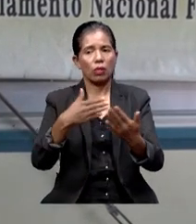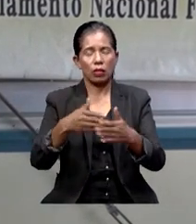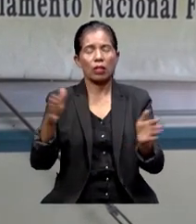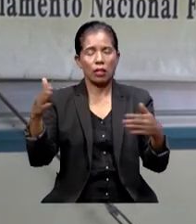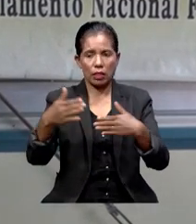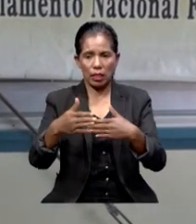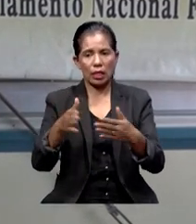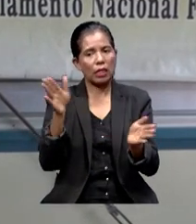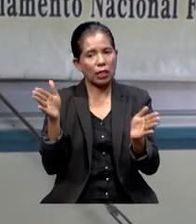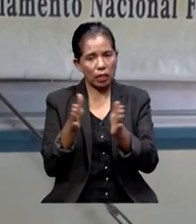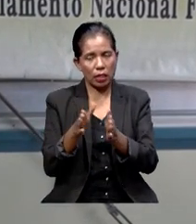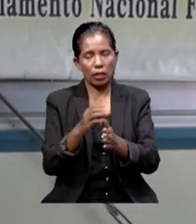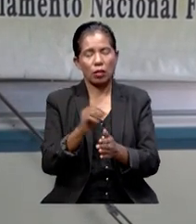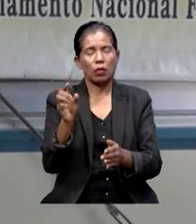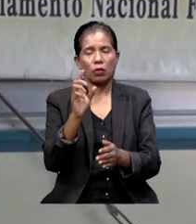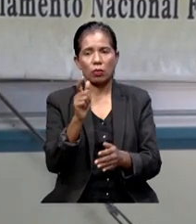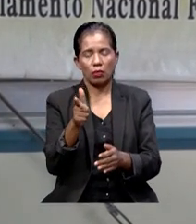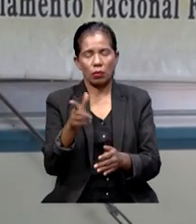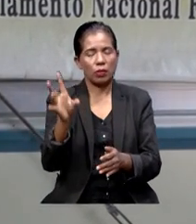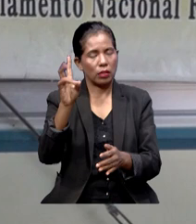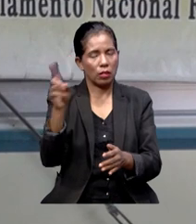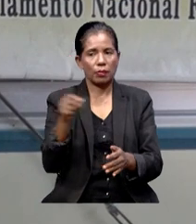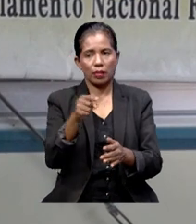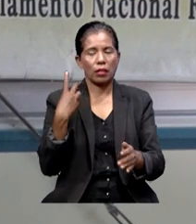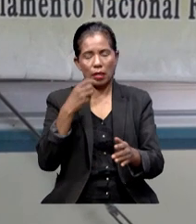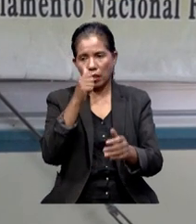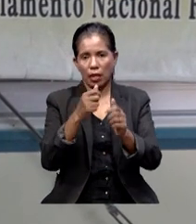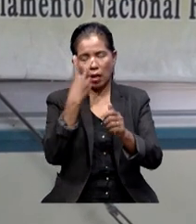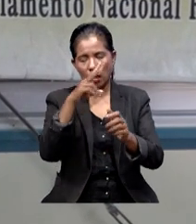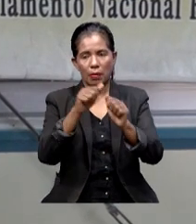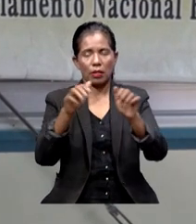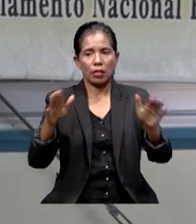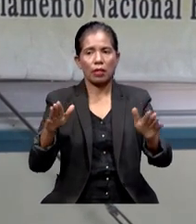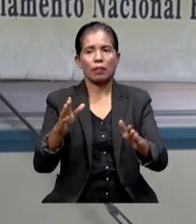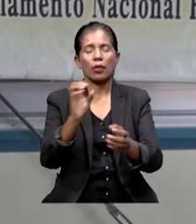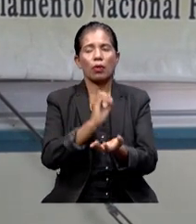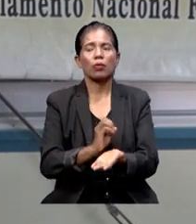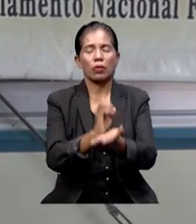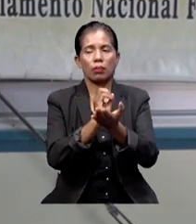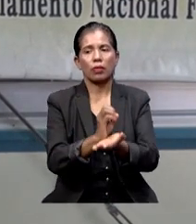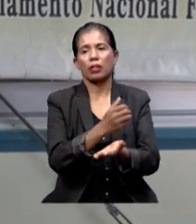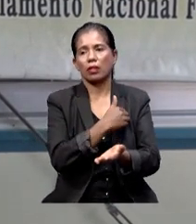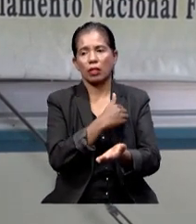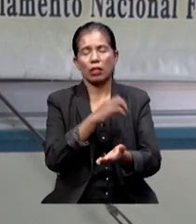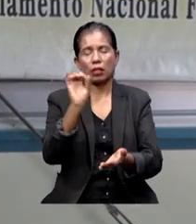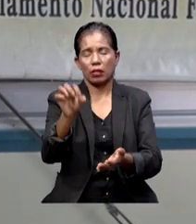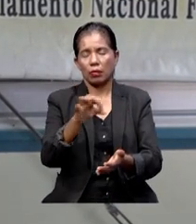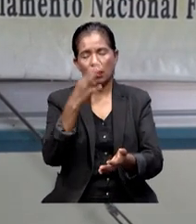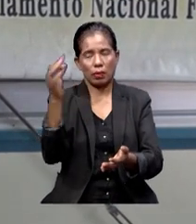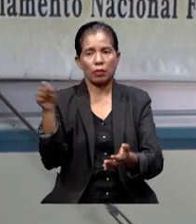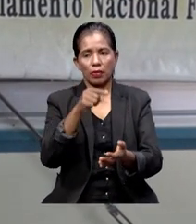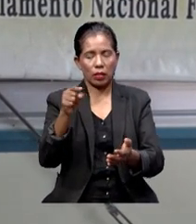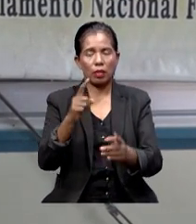ela, 27%, e a administração central, 32%, raio de Mossi, 19%, né, e a